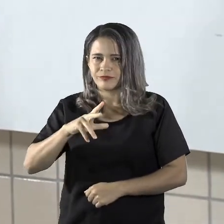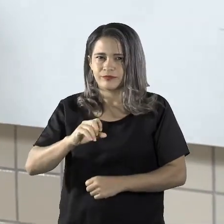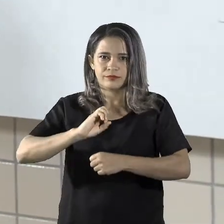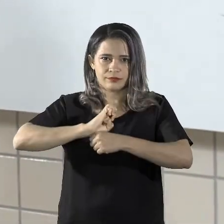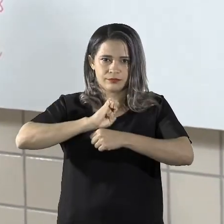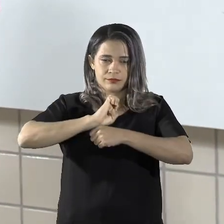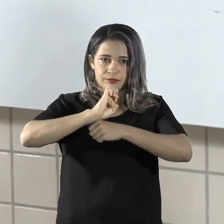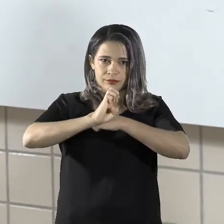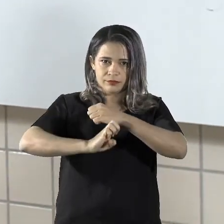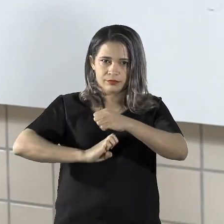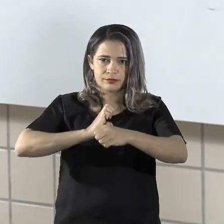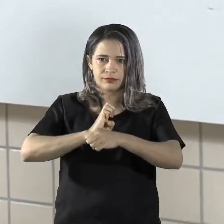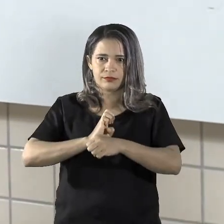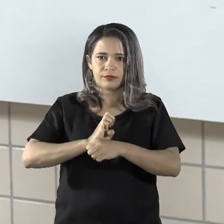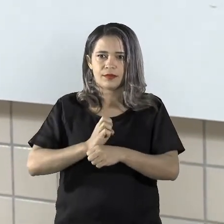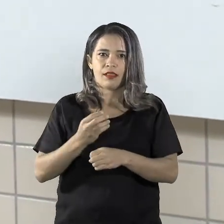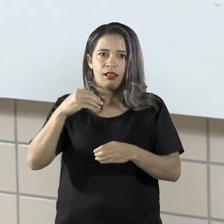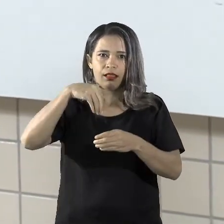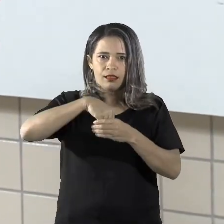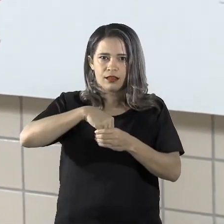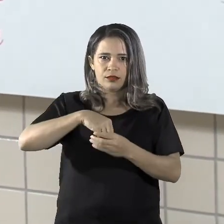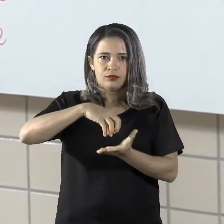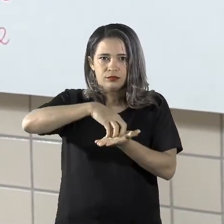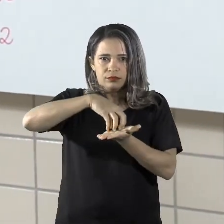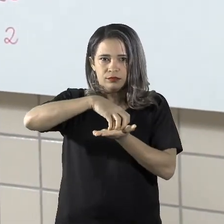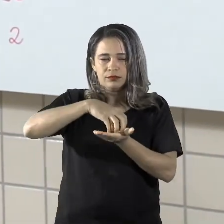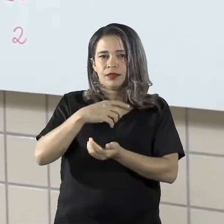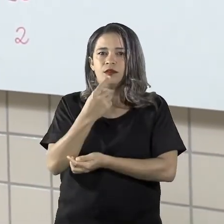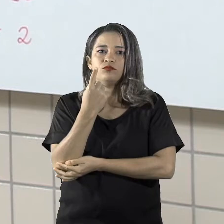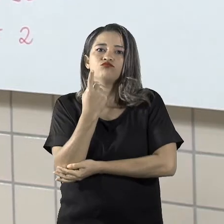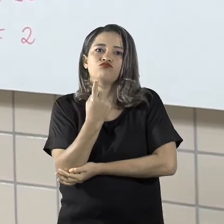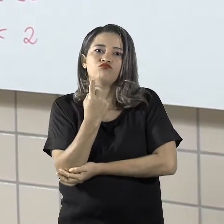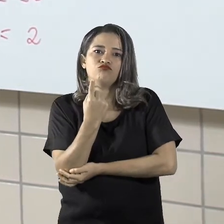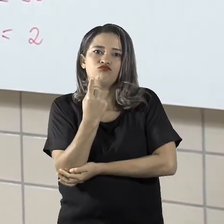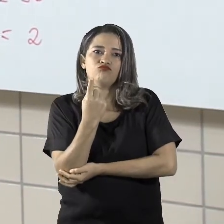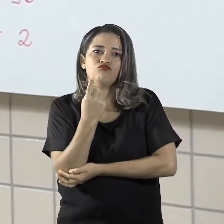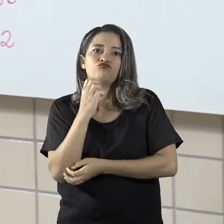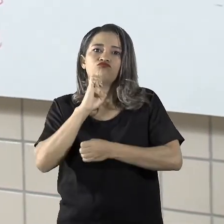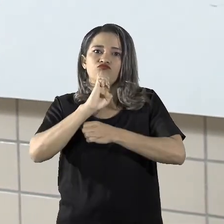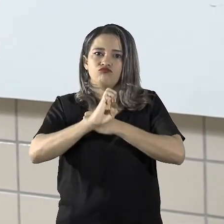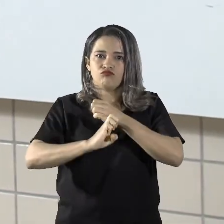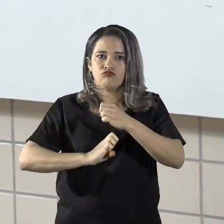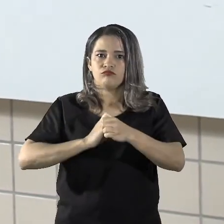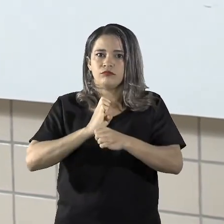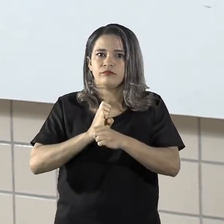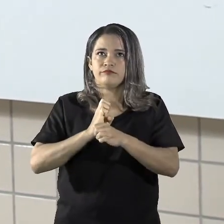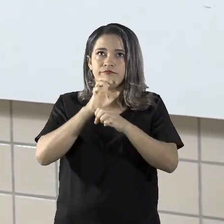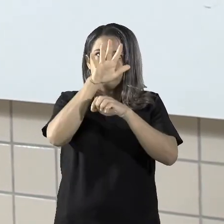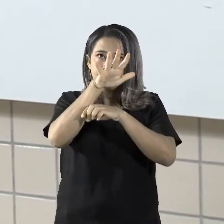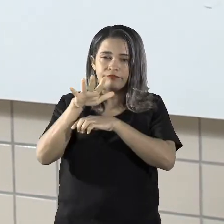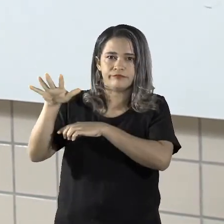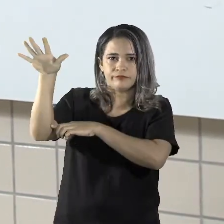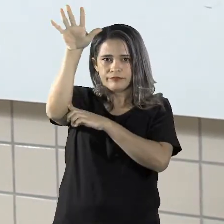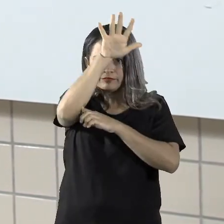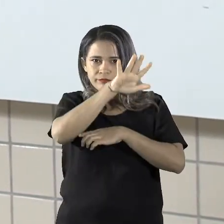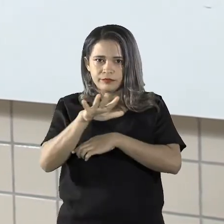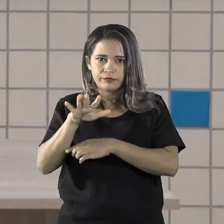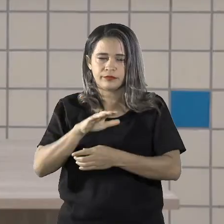próton dentro do núcleo, nós temos um elétron na sua eletrosfera, certo,